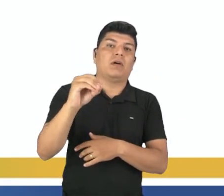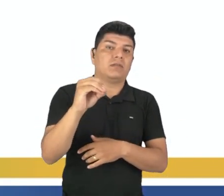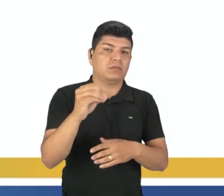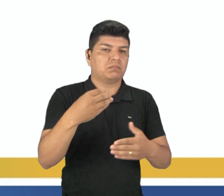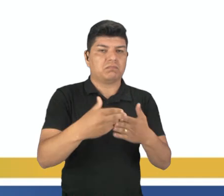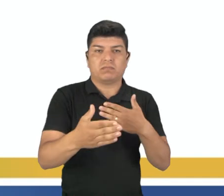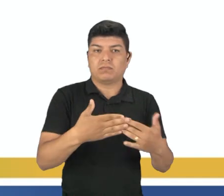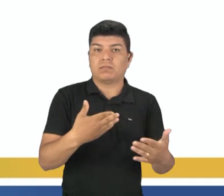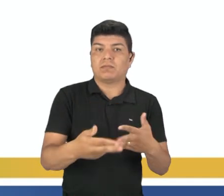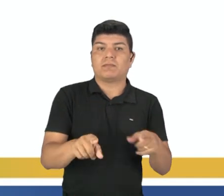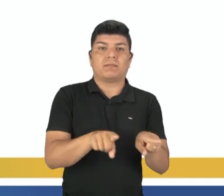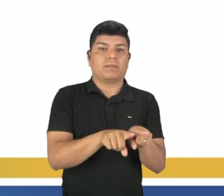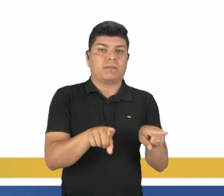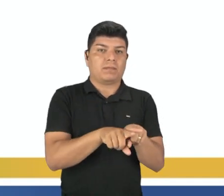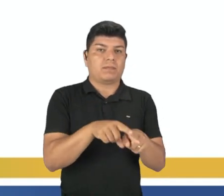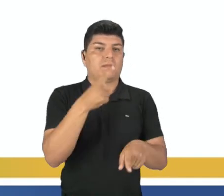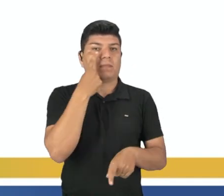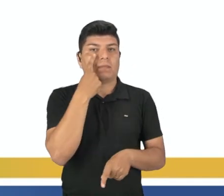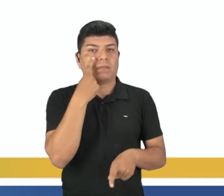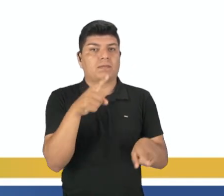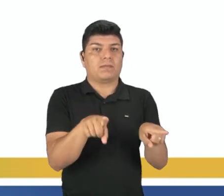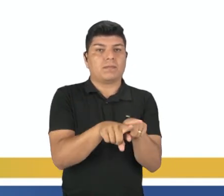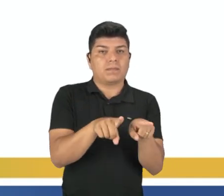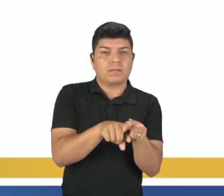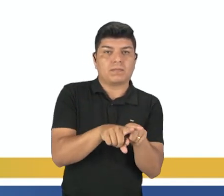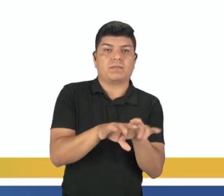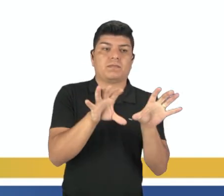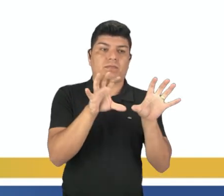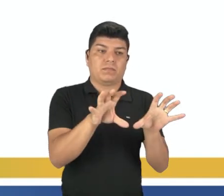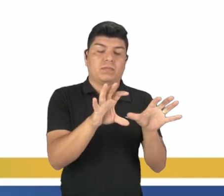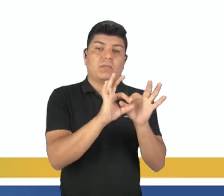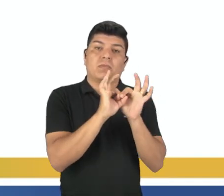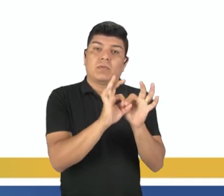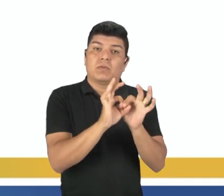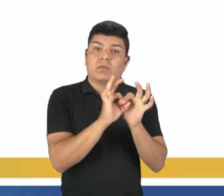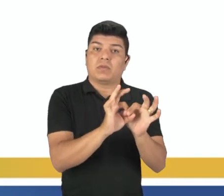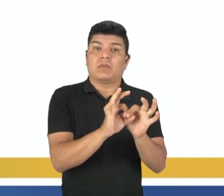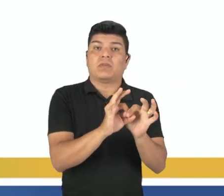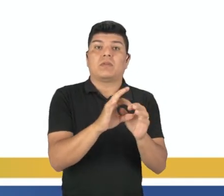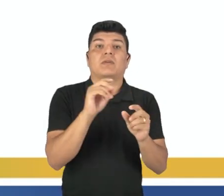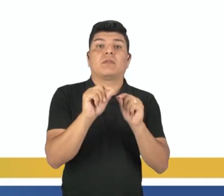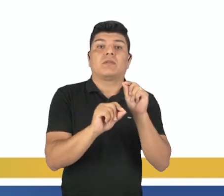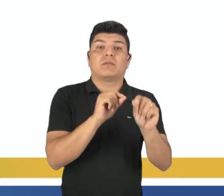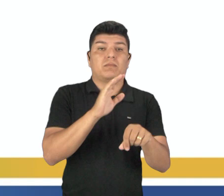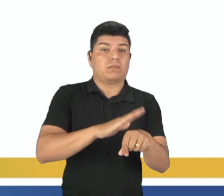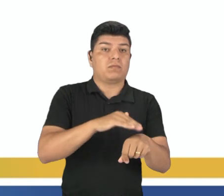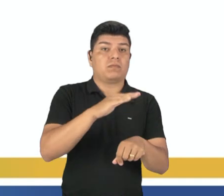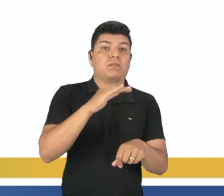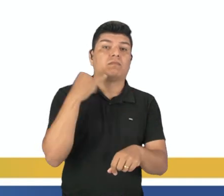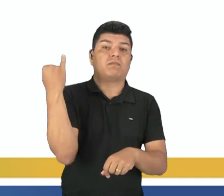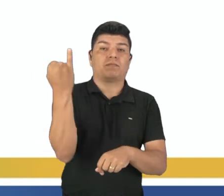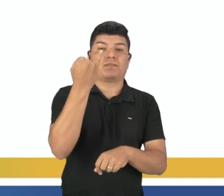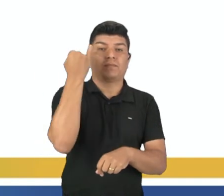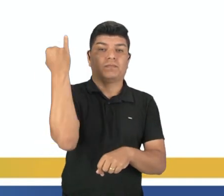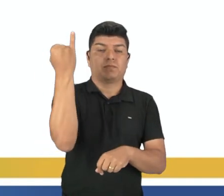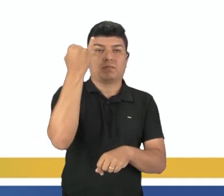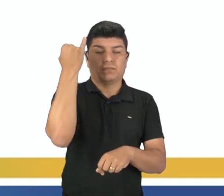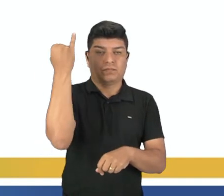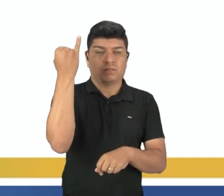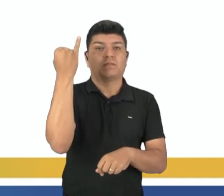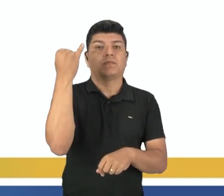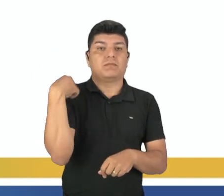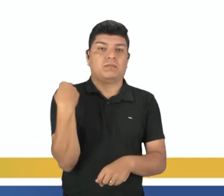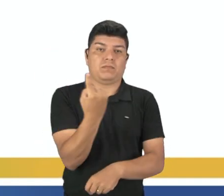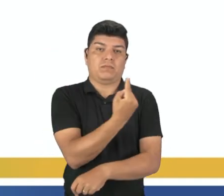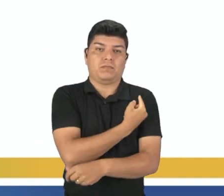também. Observe também que isso é uma das relações, né, uma das propriedades muito importantes aqui para